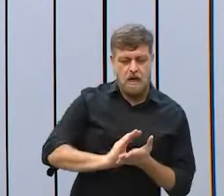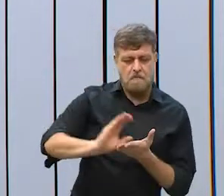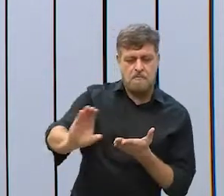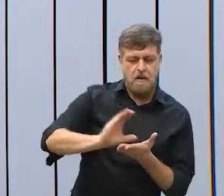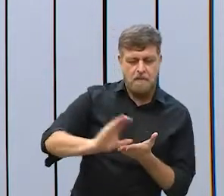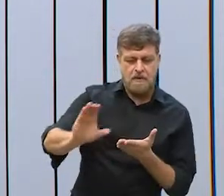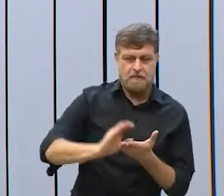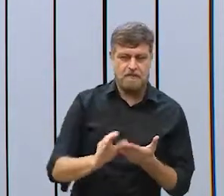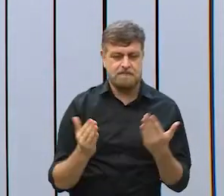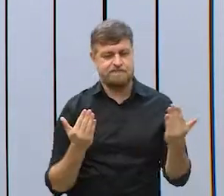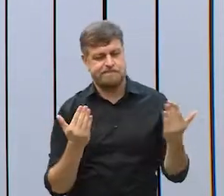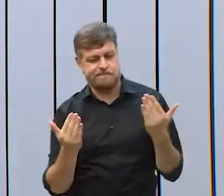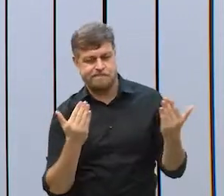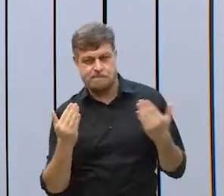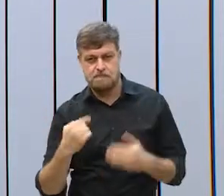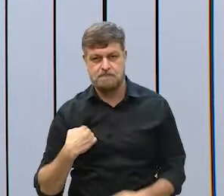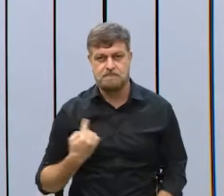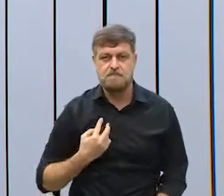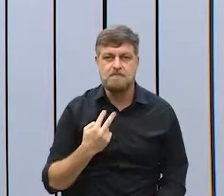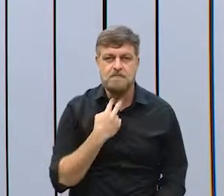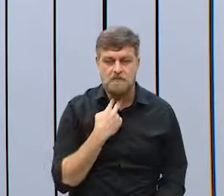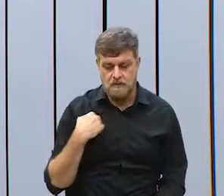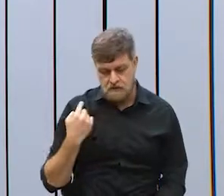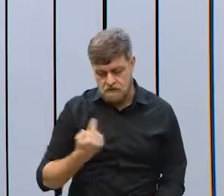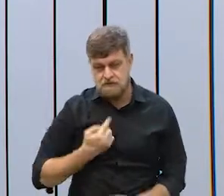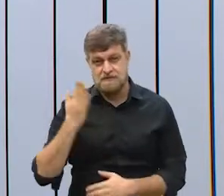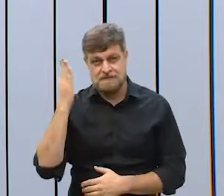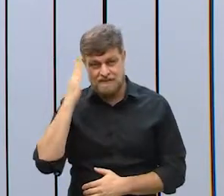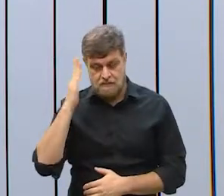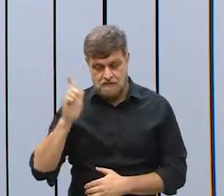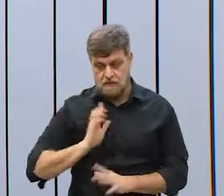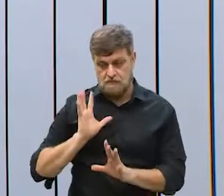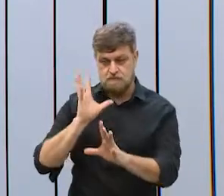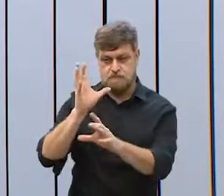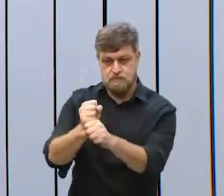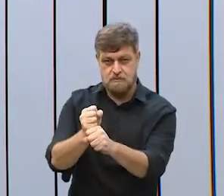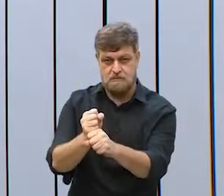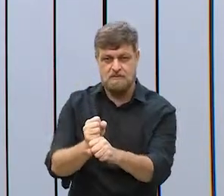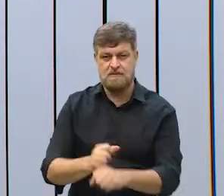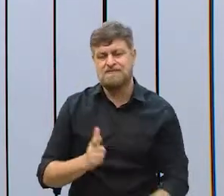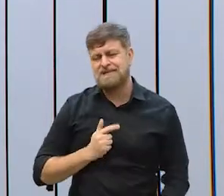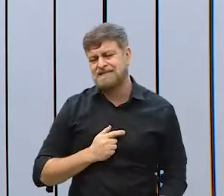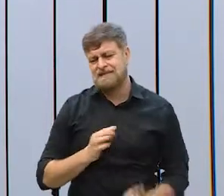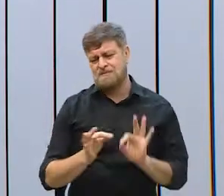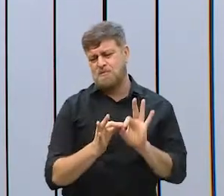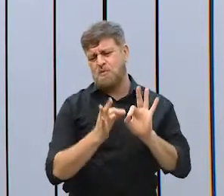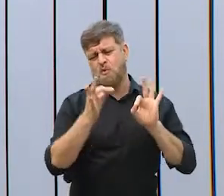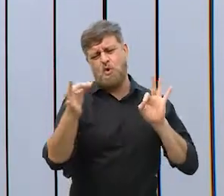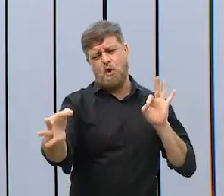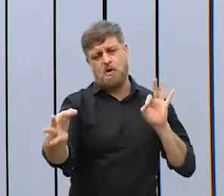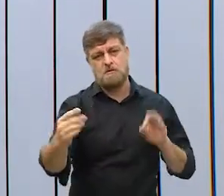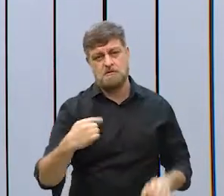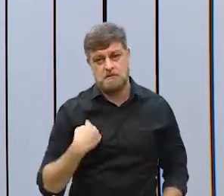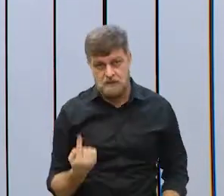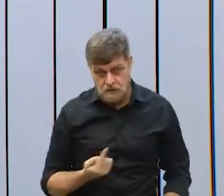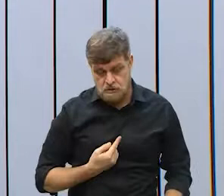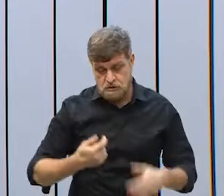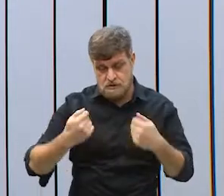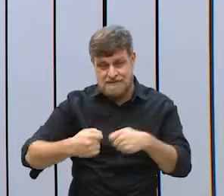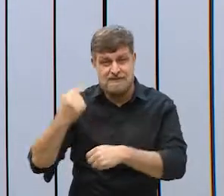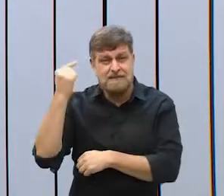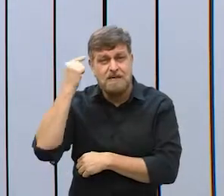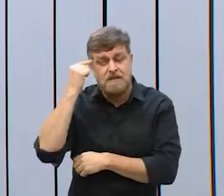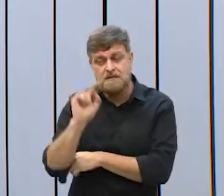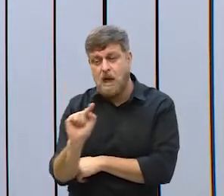não podemos ser assim, né, colocar, que faz parte de um todo, mas fica muito longe. Então, nós temos que pensar,